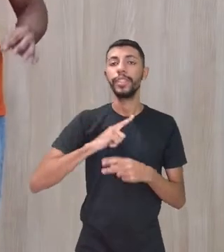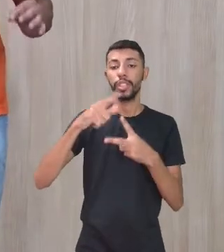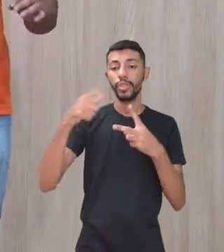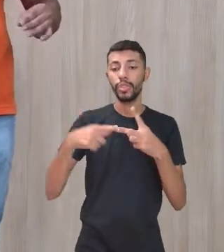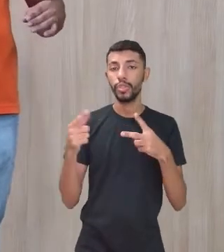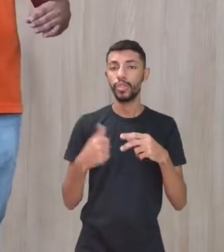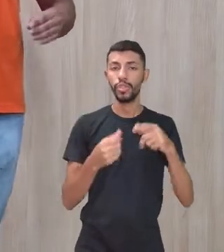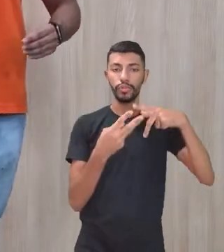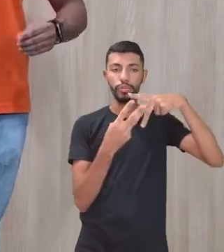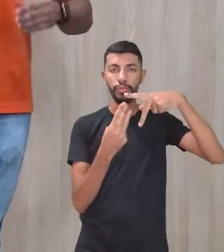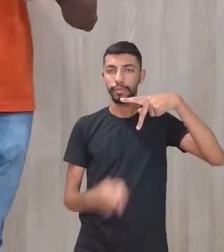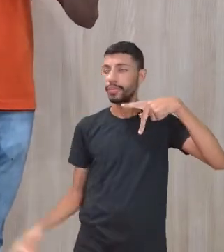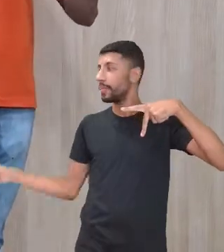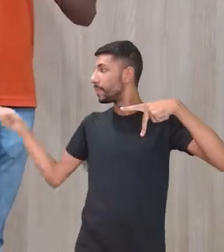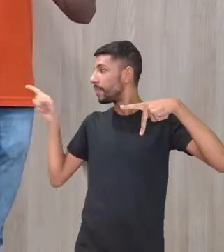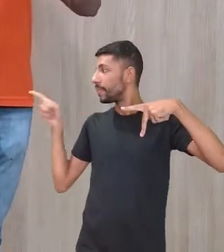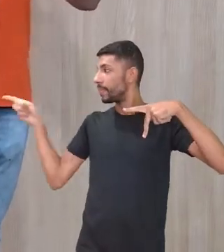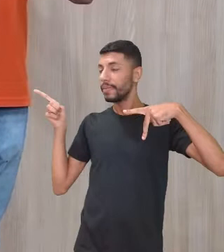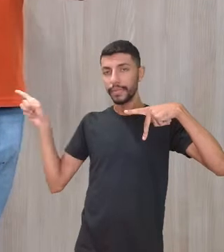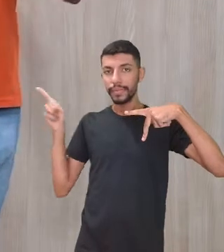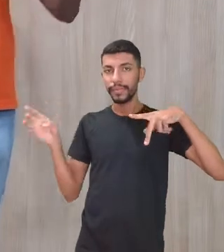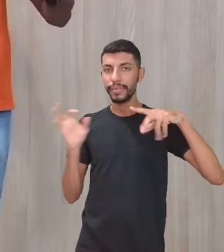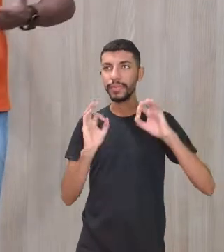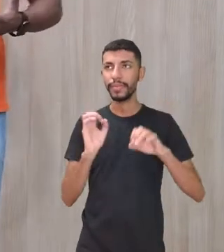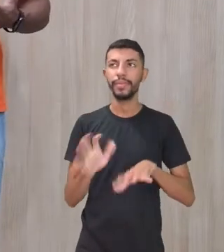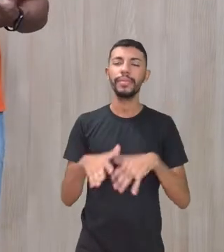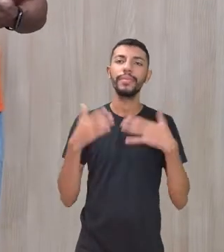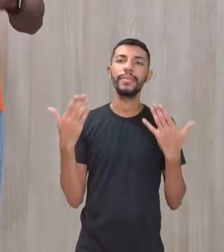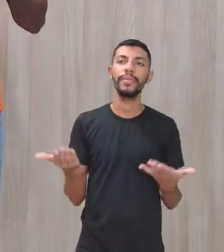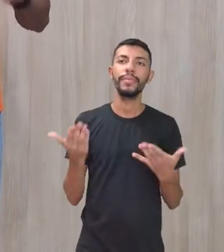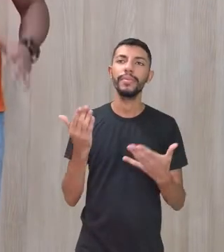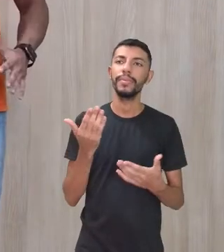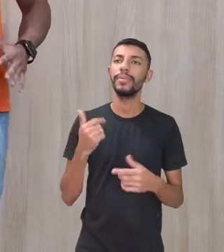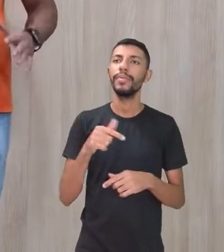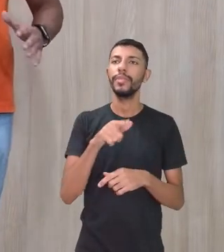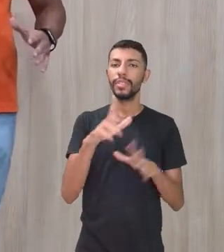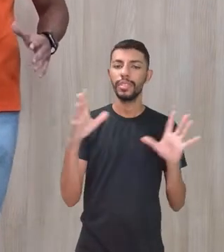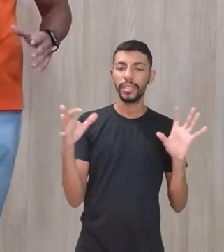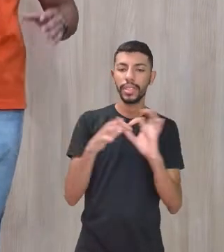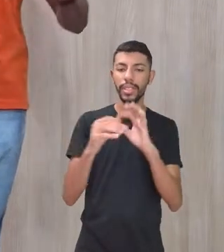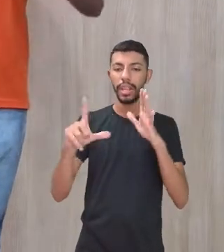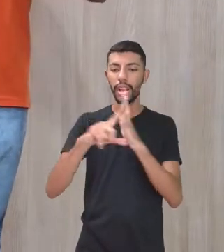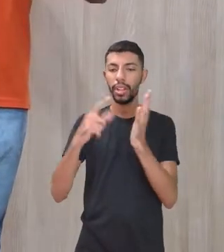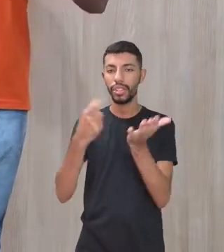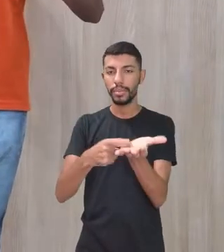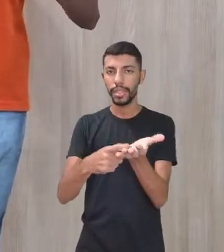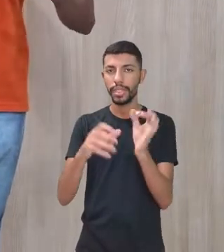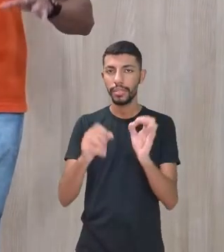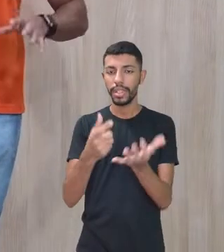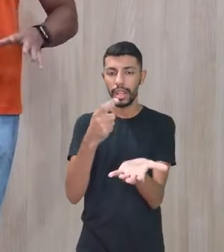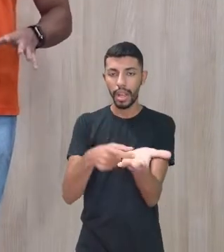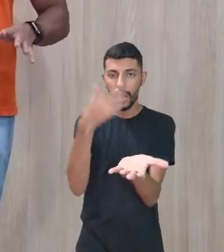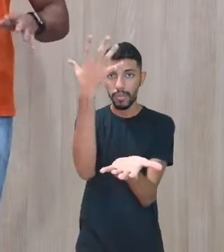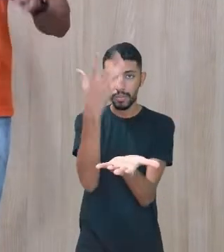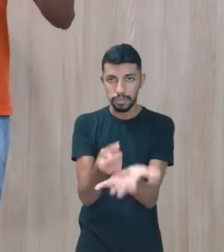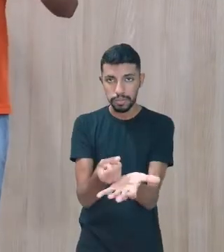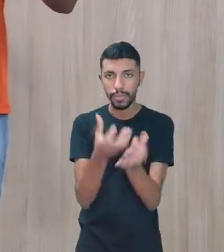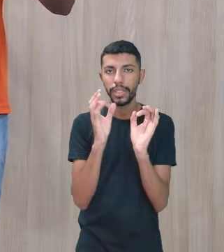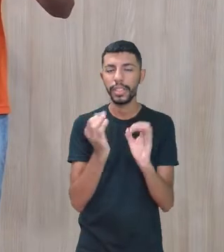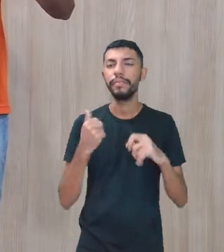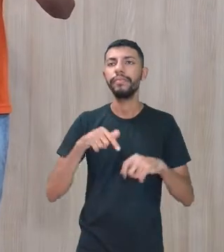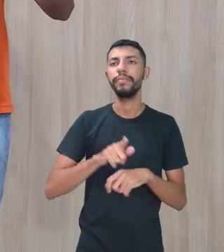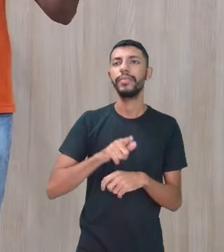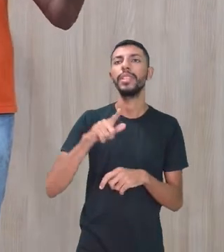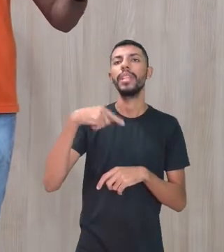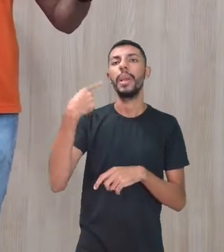colocou para você, tá bom? Então, depois disso, você vai ser direcionado para a sua loja de aplicativo, faz o download do aplicativo e